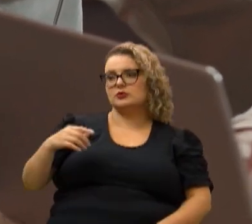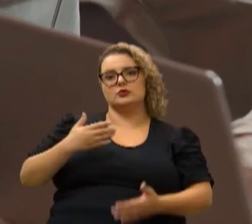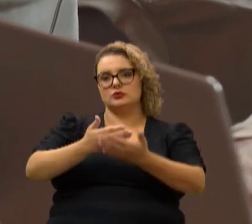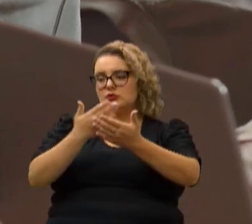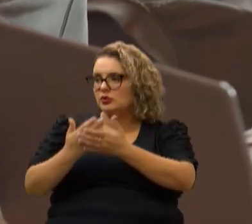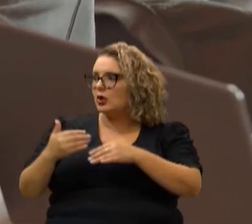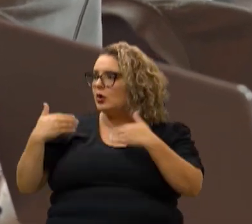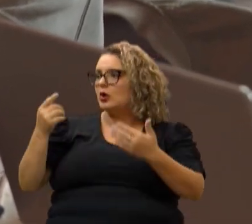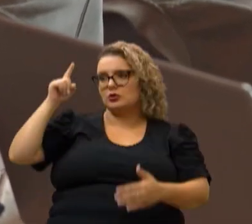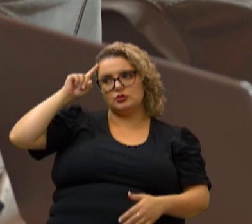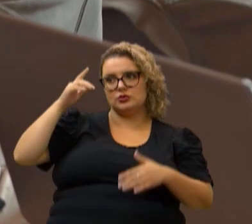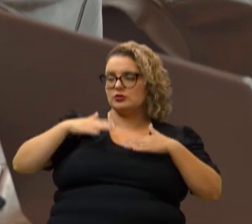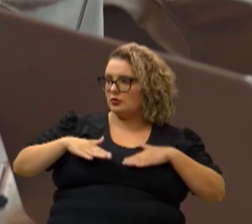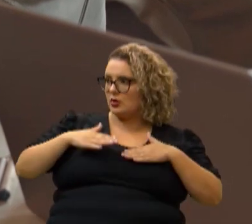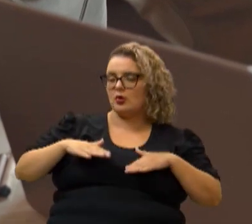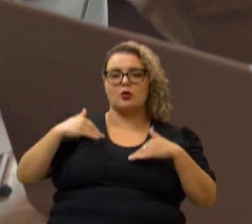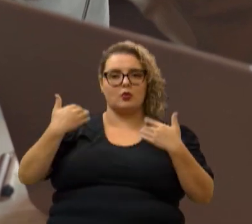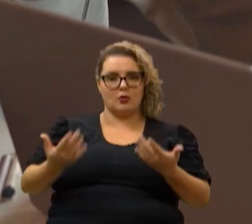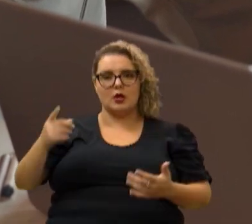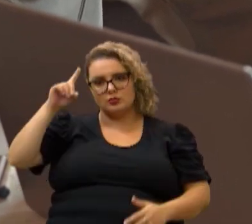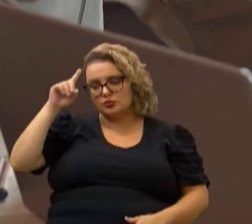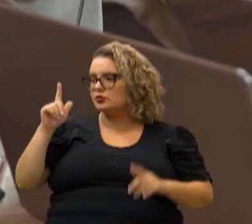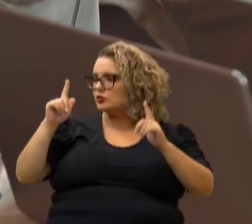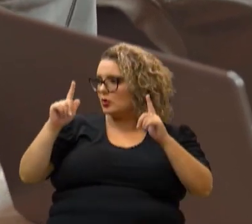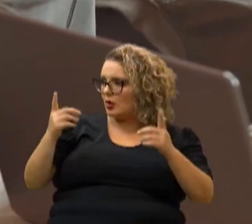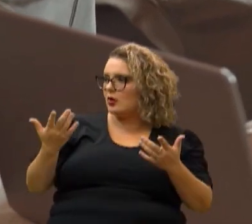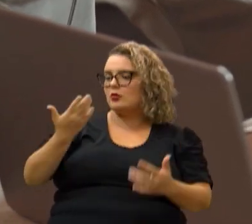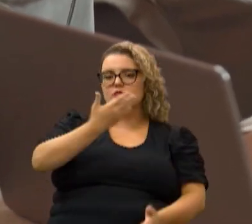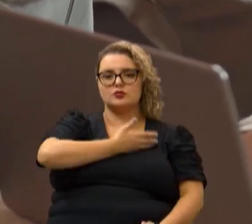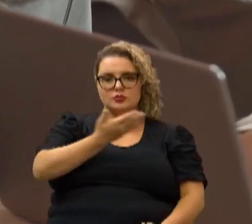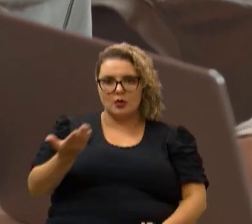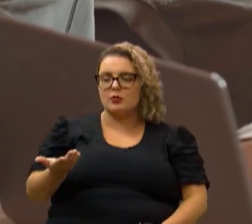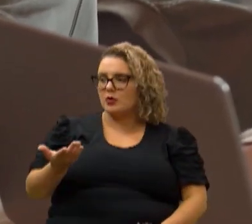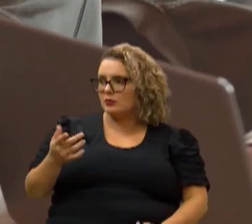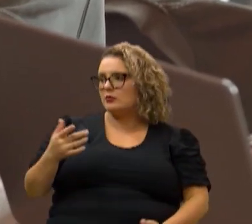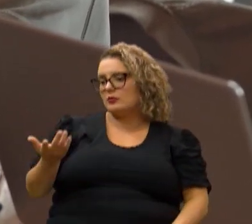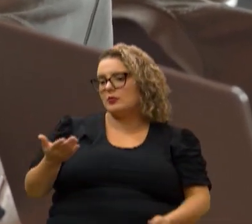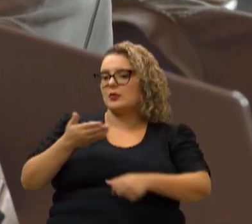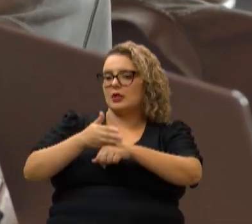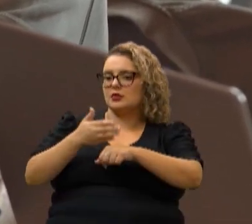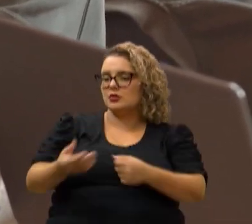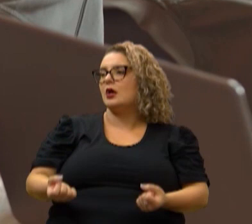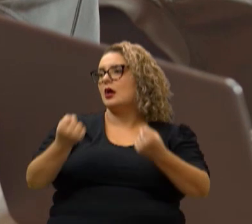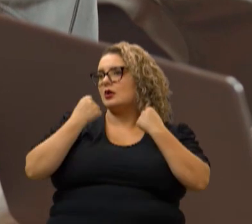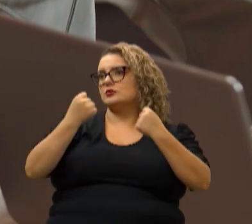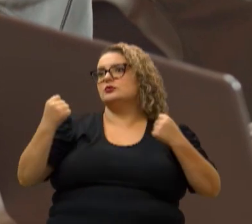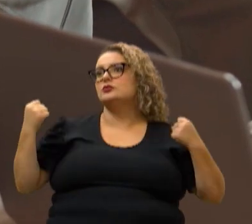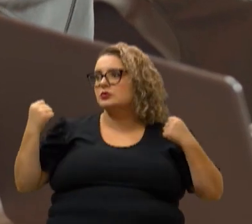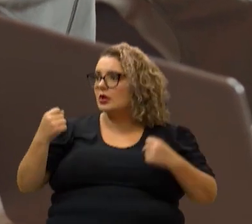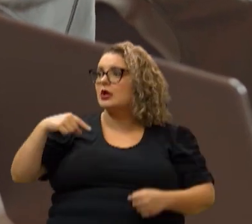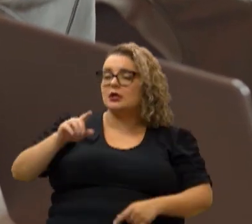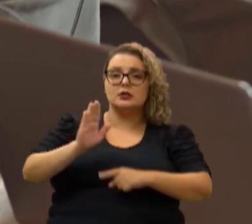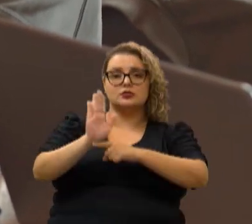estudar, quais os dias que eu vou descansar, quais os dias que eu vou me divertir com os amigos, enfim, praticar esportes,